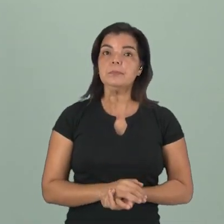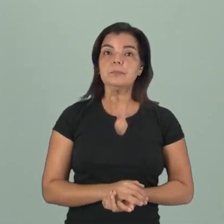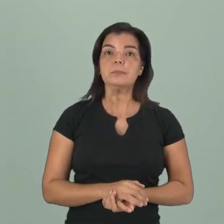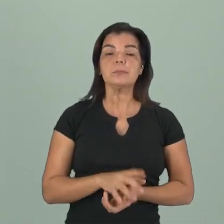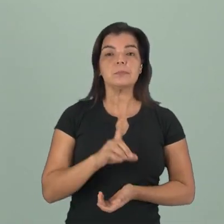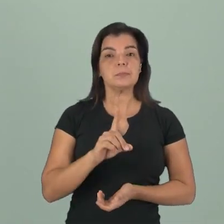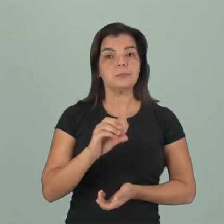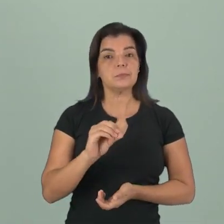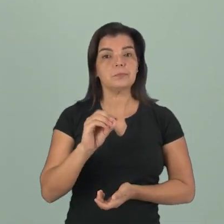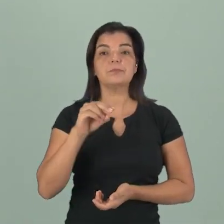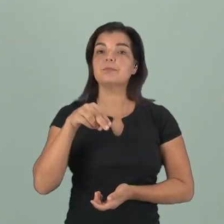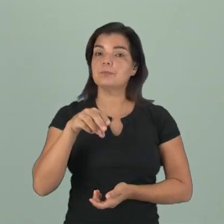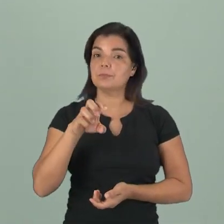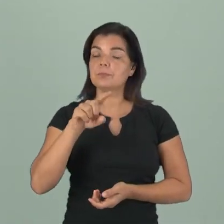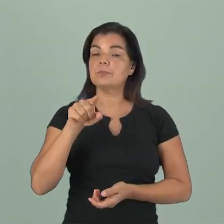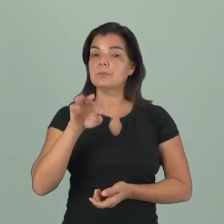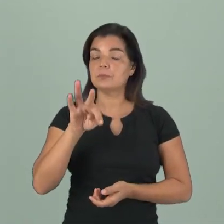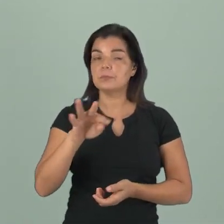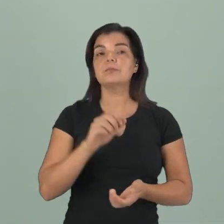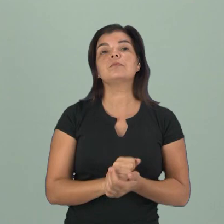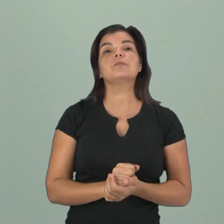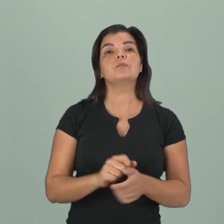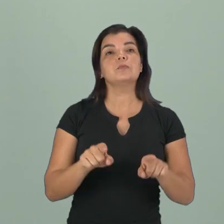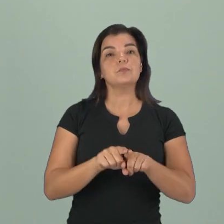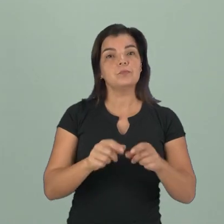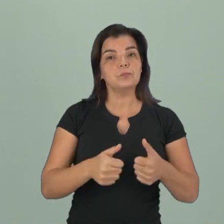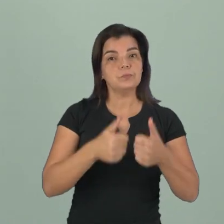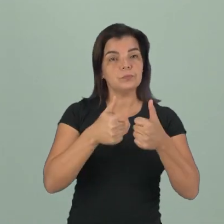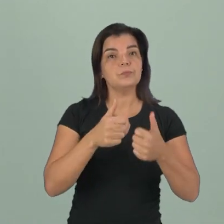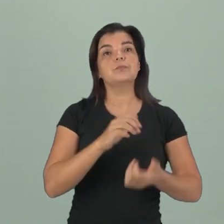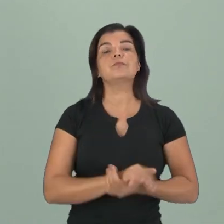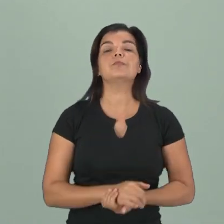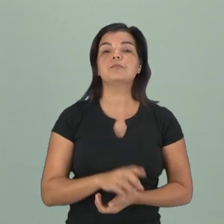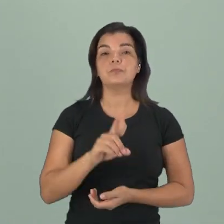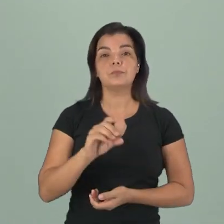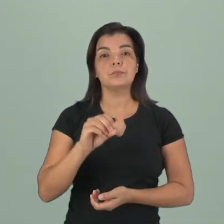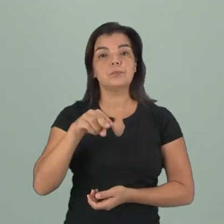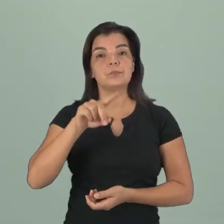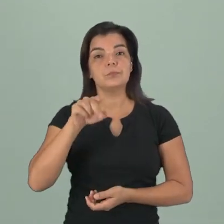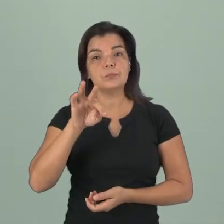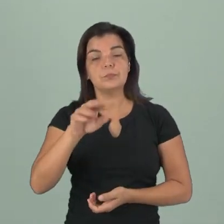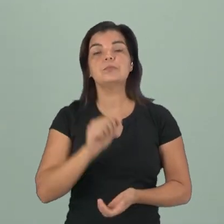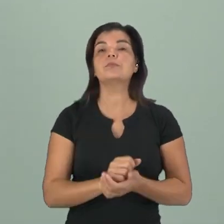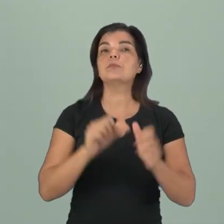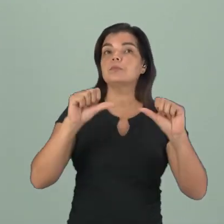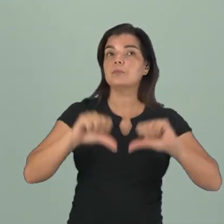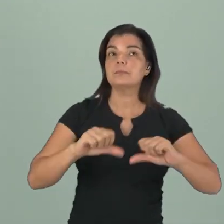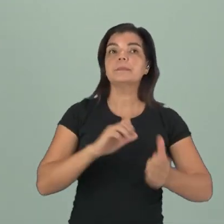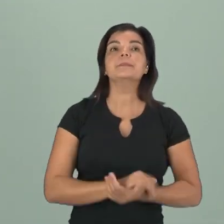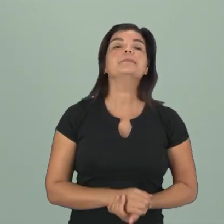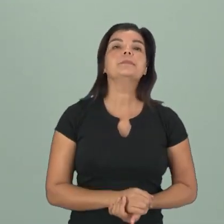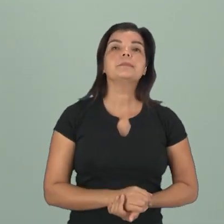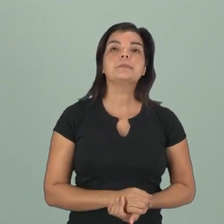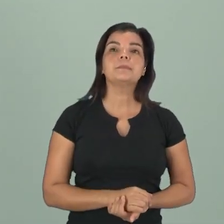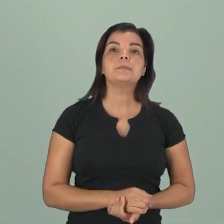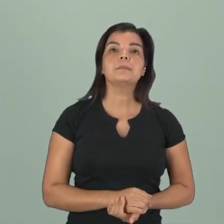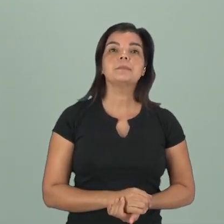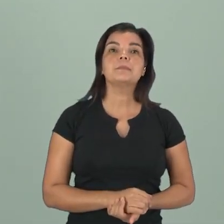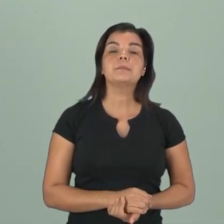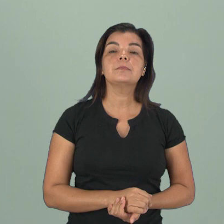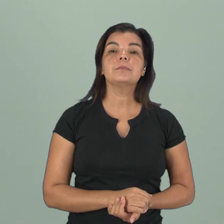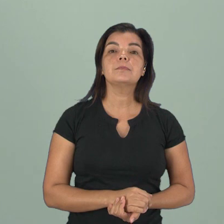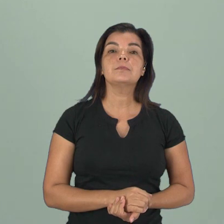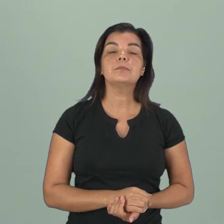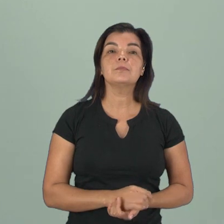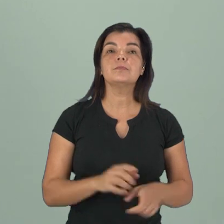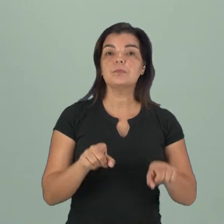don't a negativa. Does, a forma positiva e doesn't, a forma negativa, ok? Muito bem, essas são